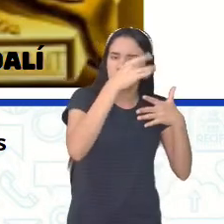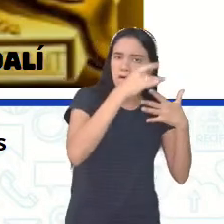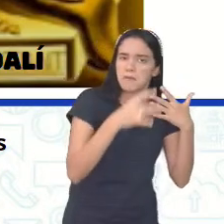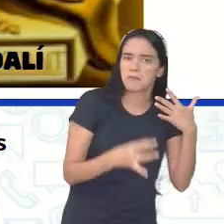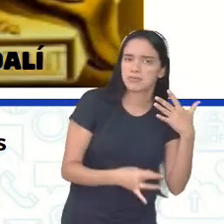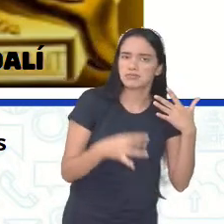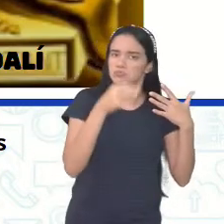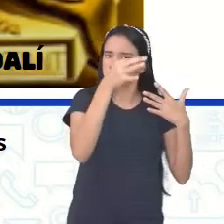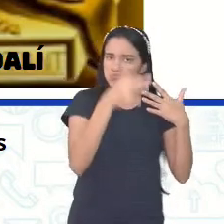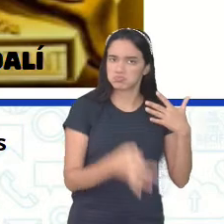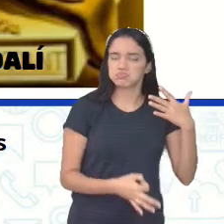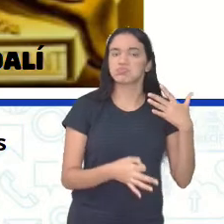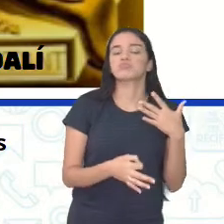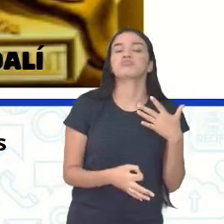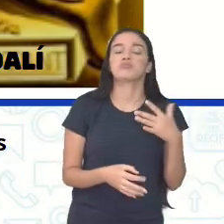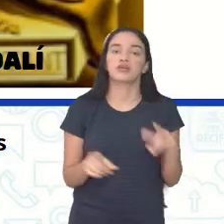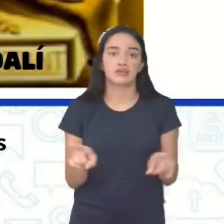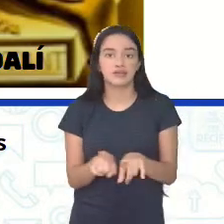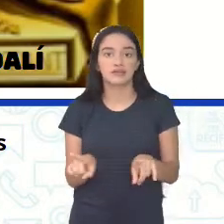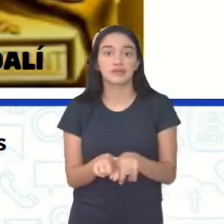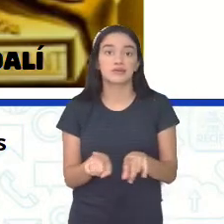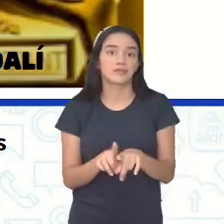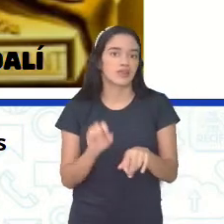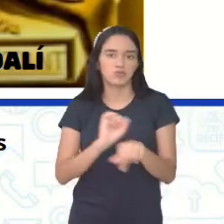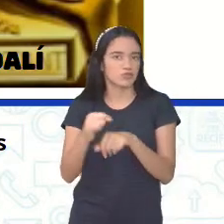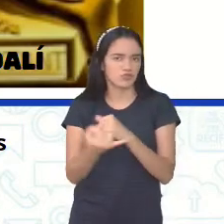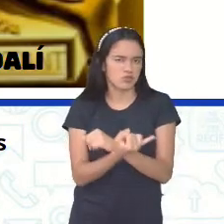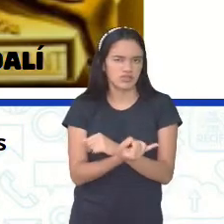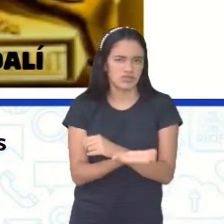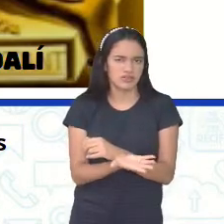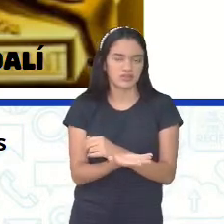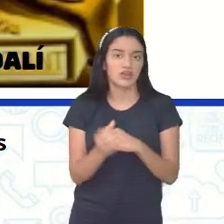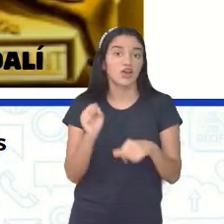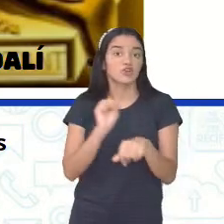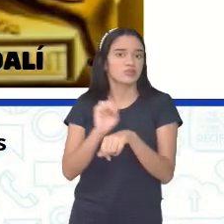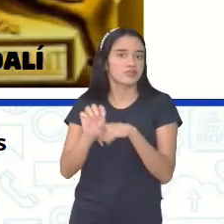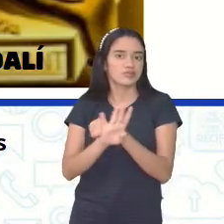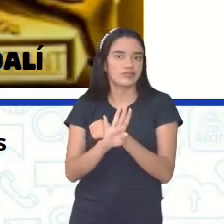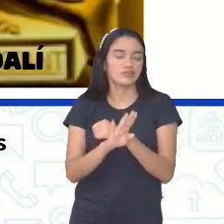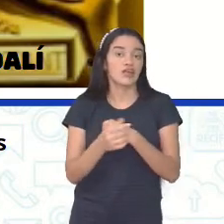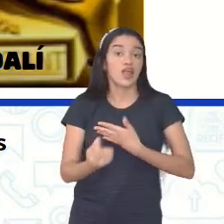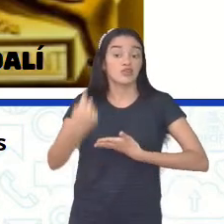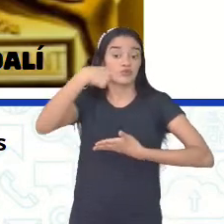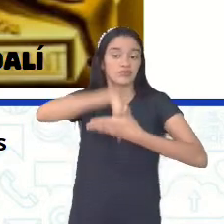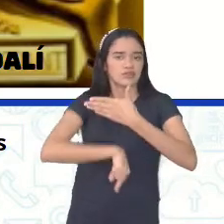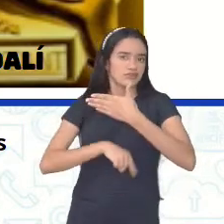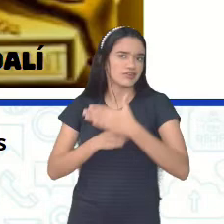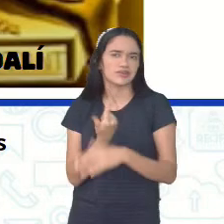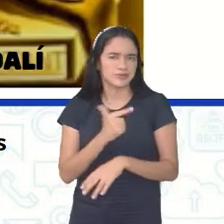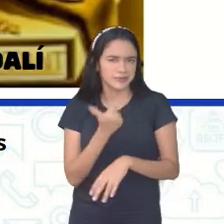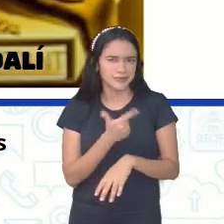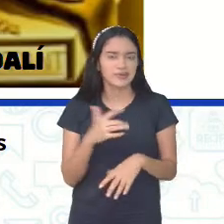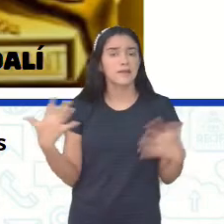era encomendada. Né? Você era uma pessoa, a igreja, né, que tinha poder e dinheiro,